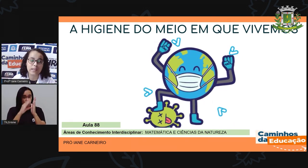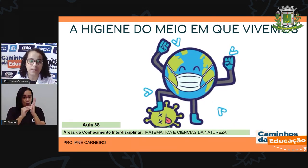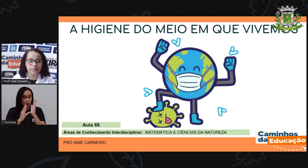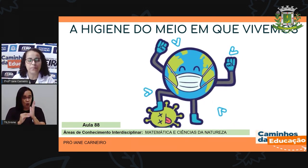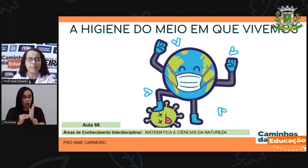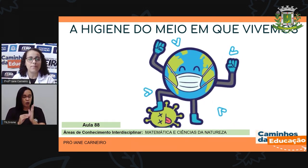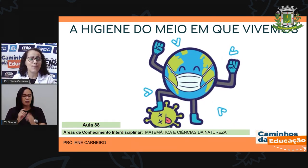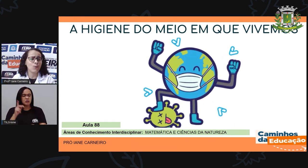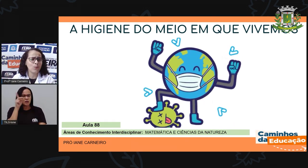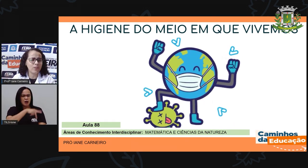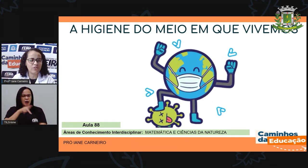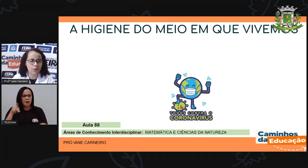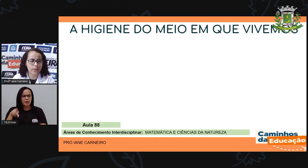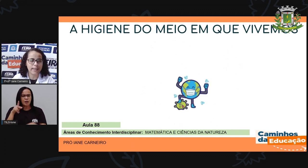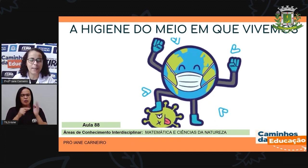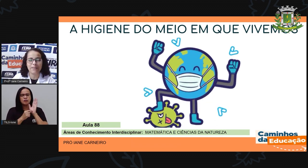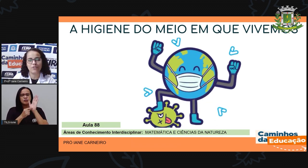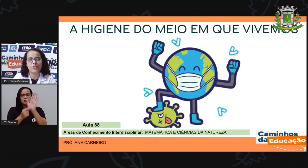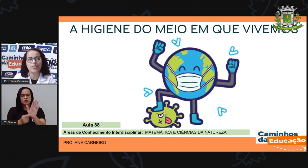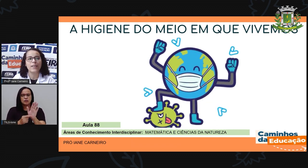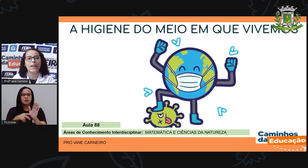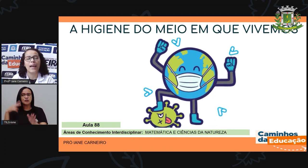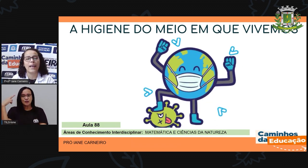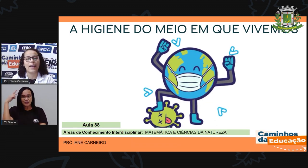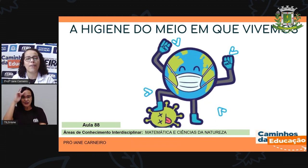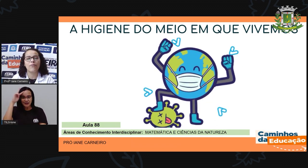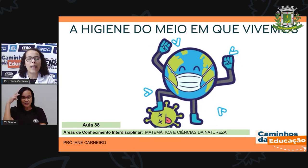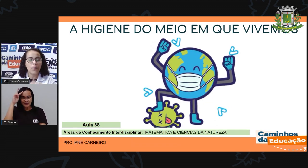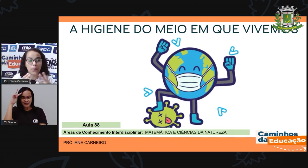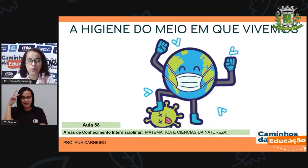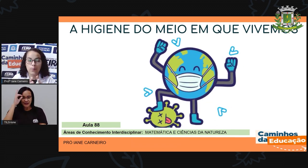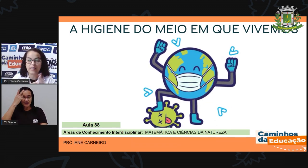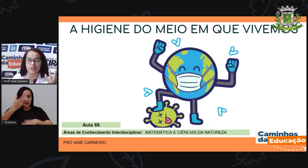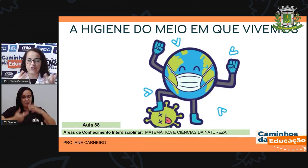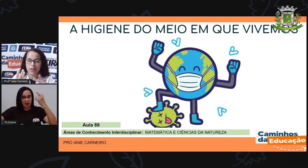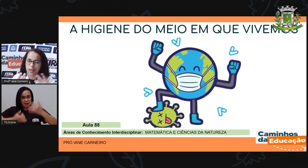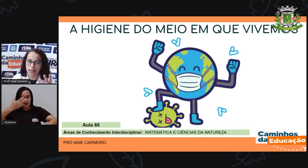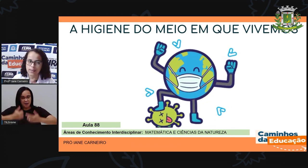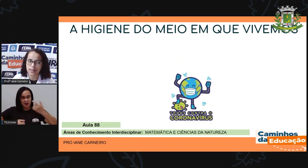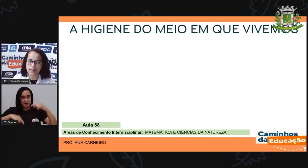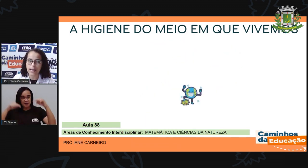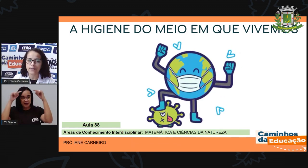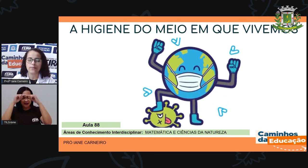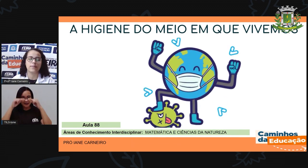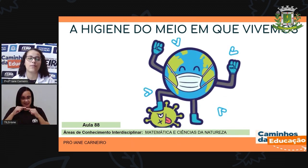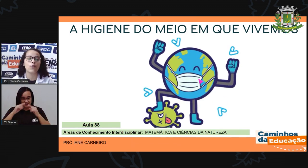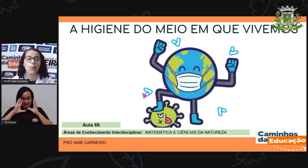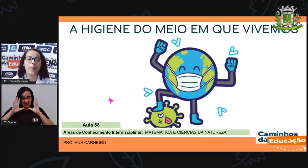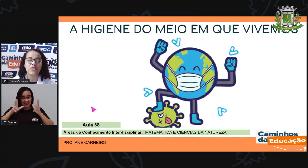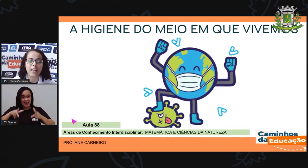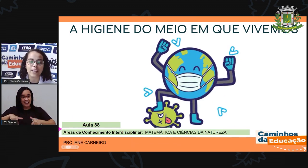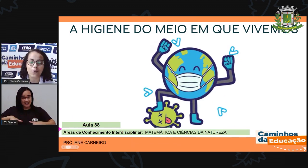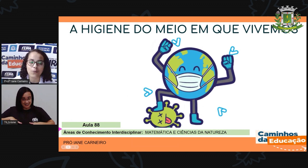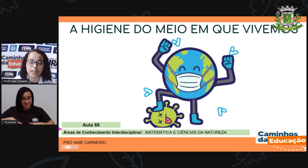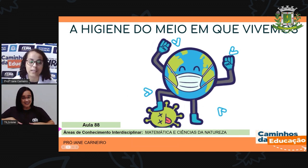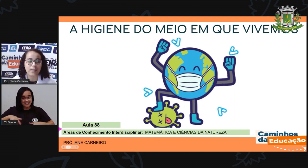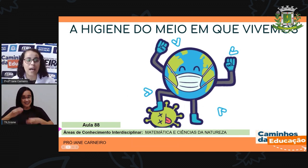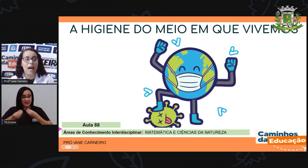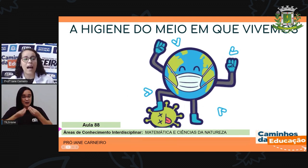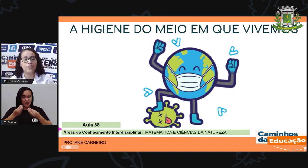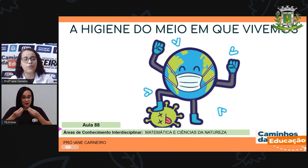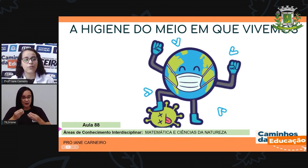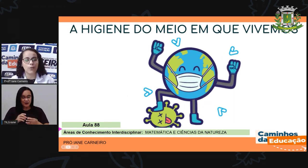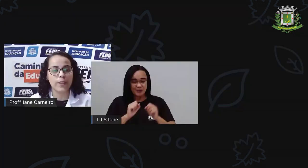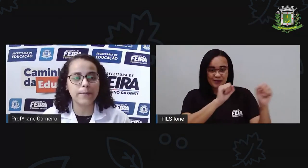trouxe uma história, né? Para a gente falar um pouco sobre essa higiene, tá certo? Eu vou compartilhar aqui com vocês